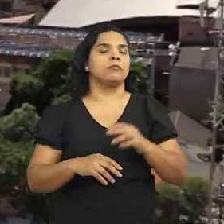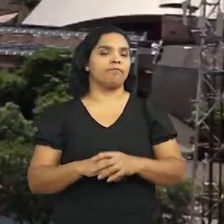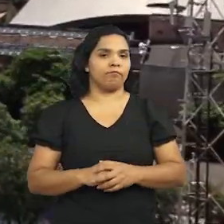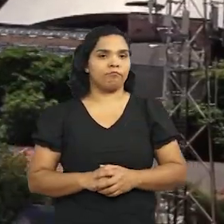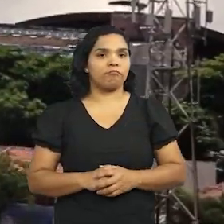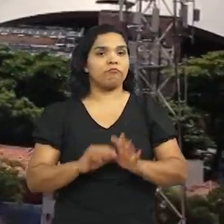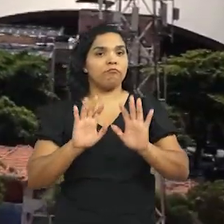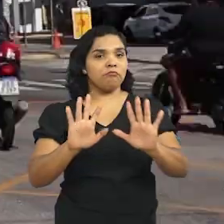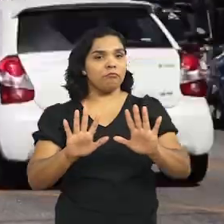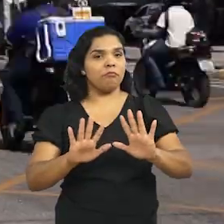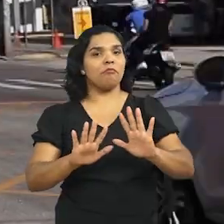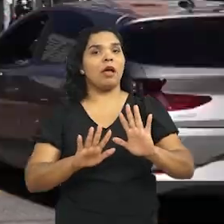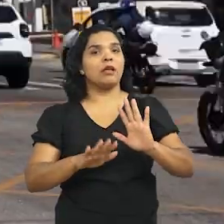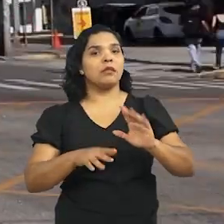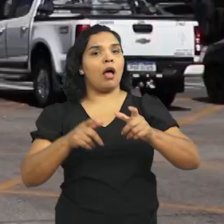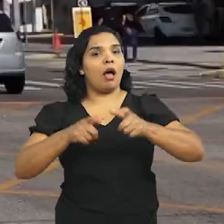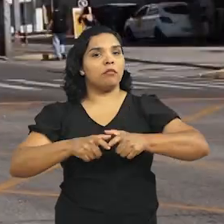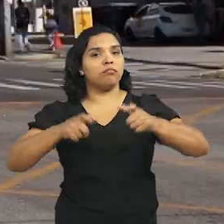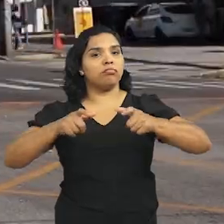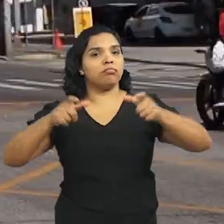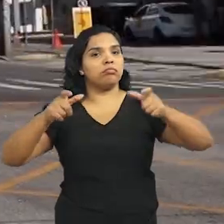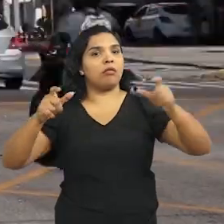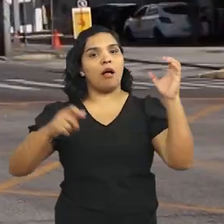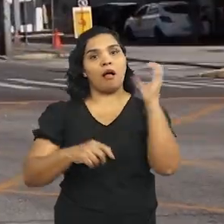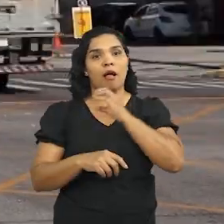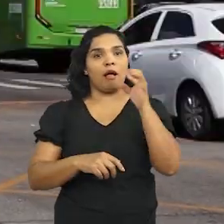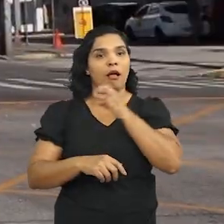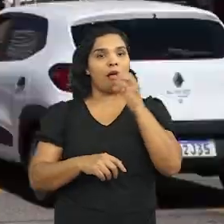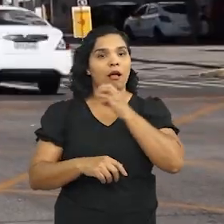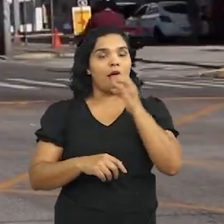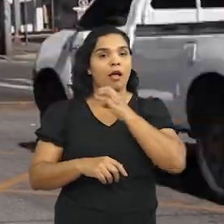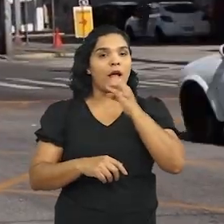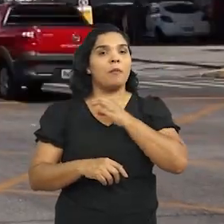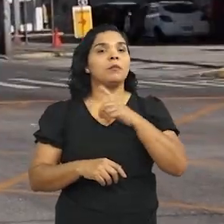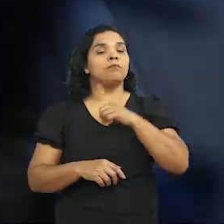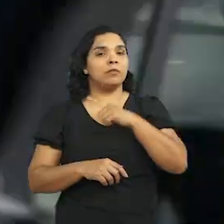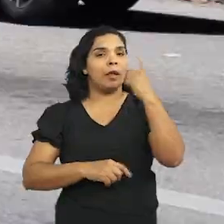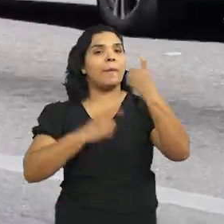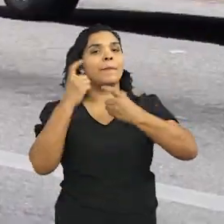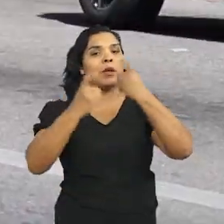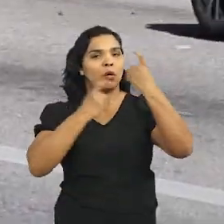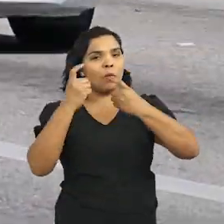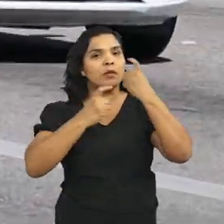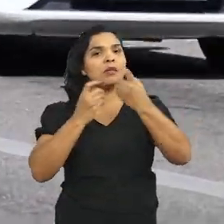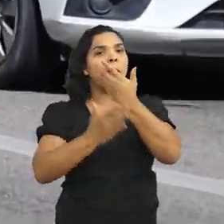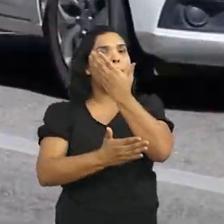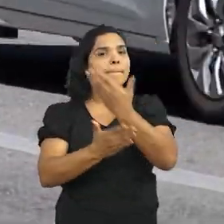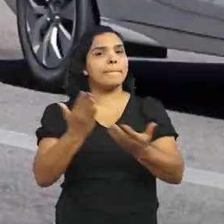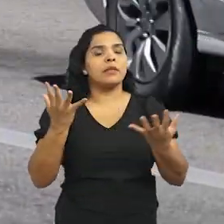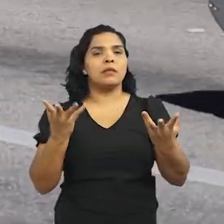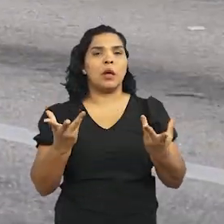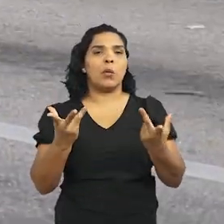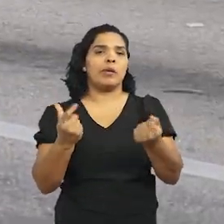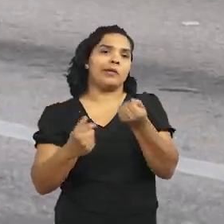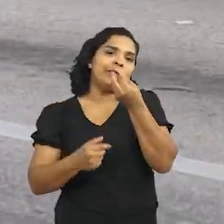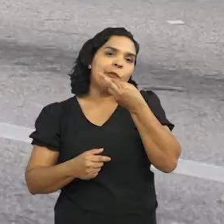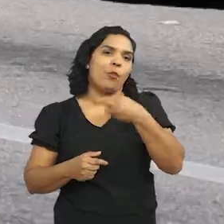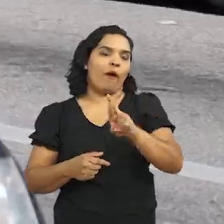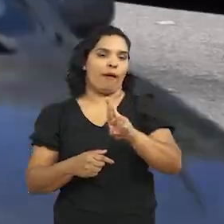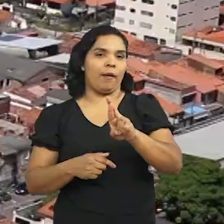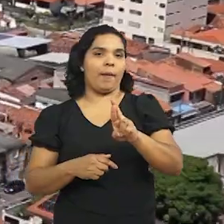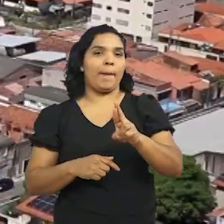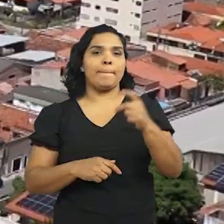grande metrópole. Mas o crescimento da capital em ritmo acelerado sempre rende preocupações em relação à perda da qualidade do